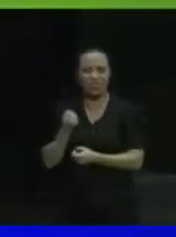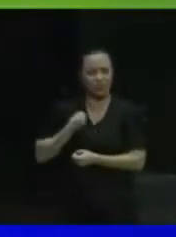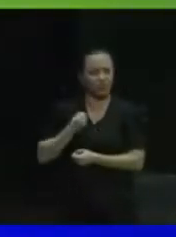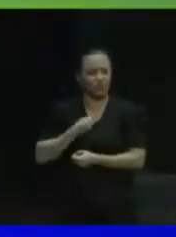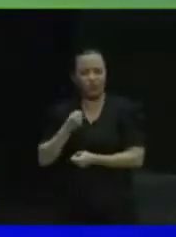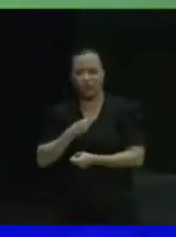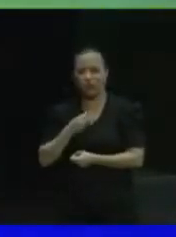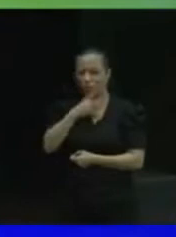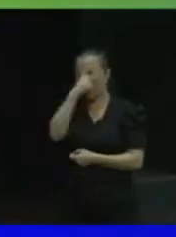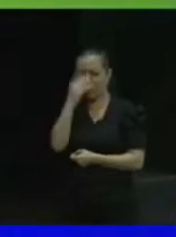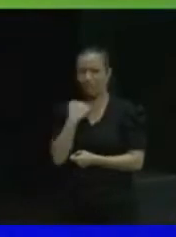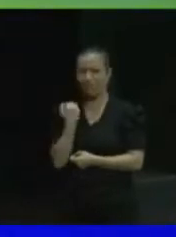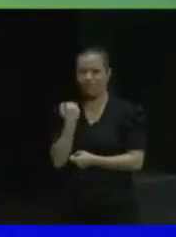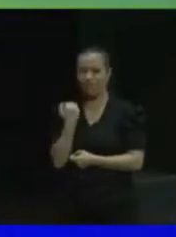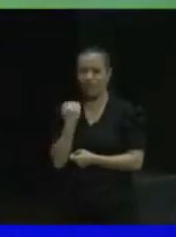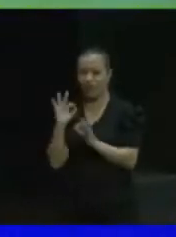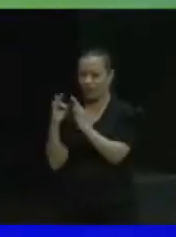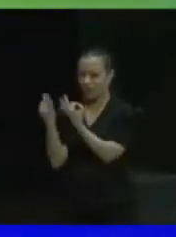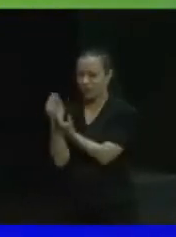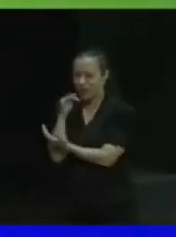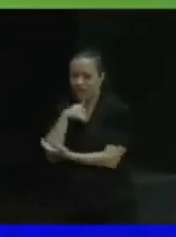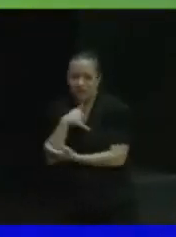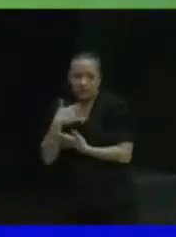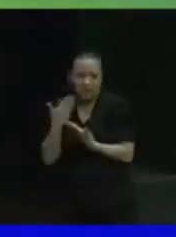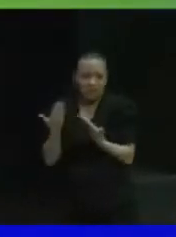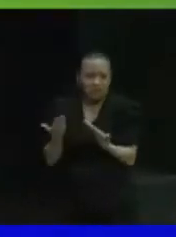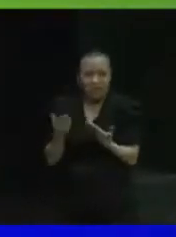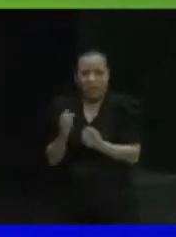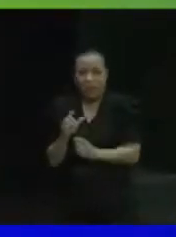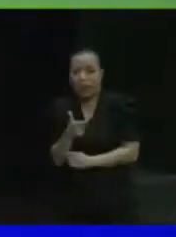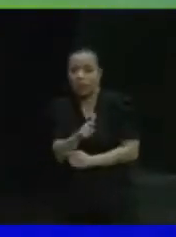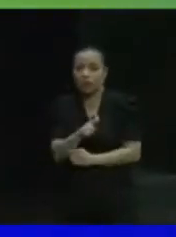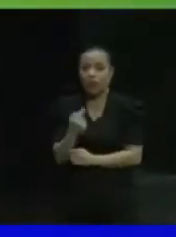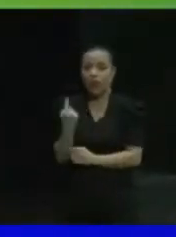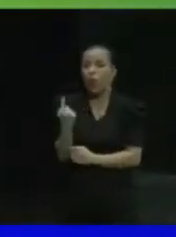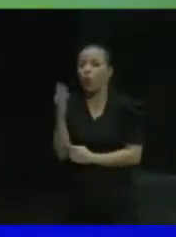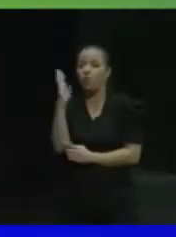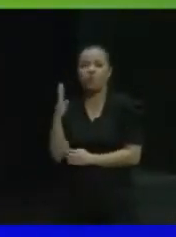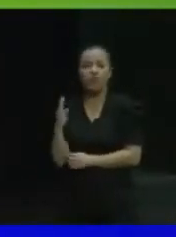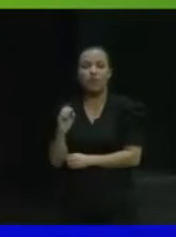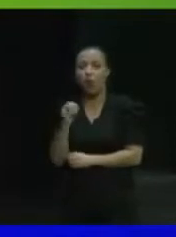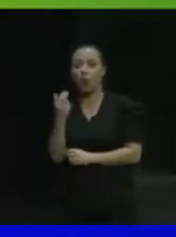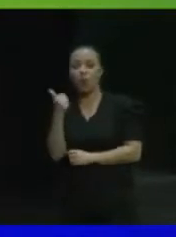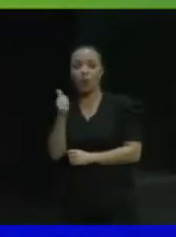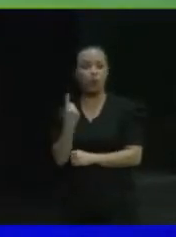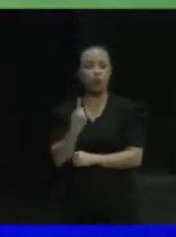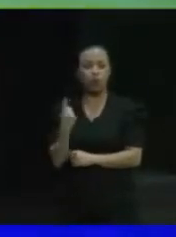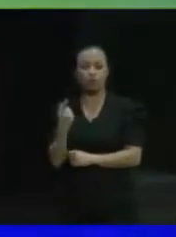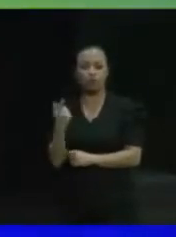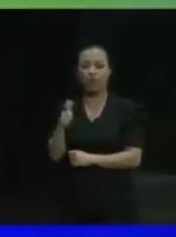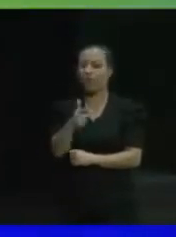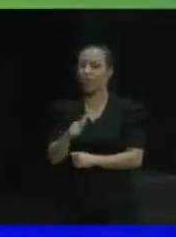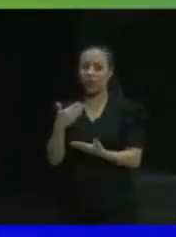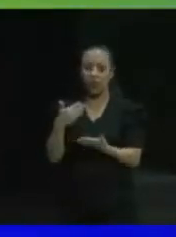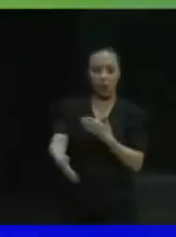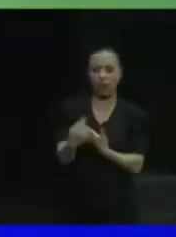a desolação das famílias. Não há um brasileiro ou uma brasileira que não tenha